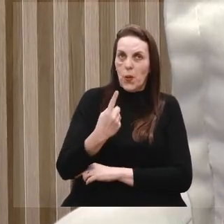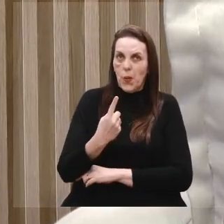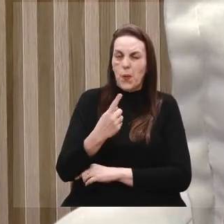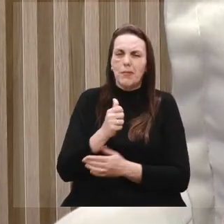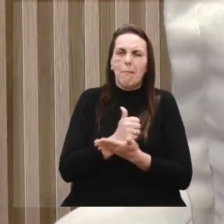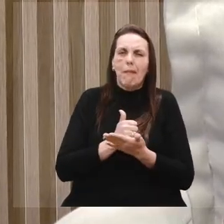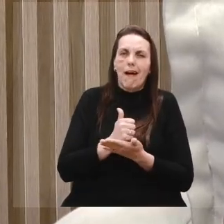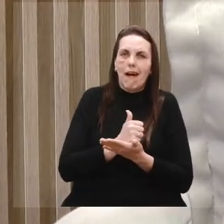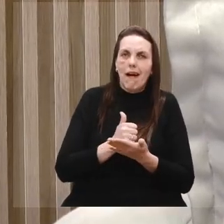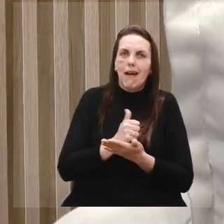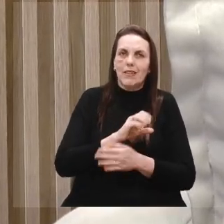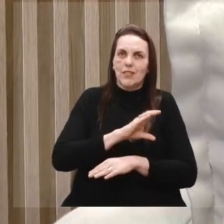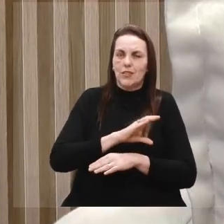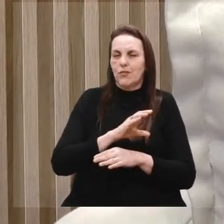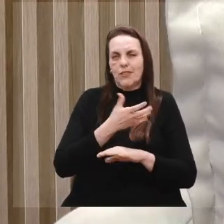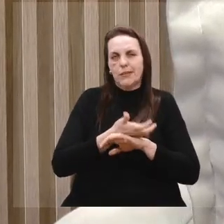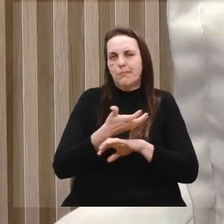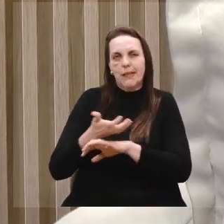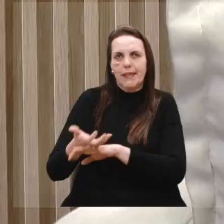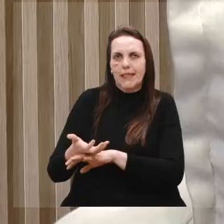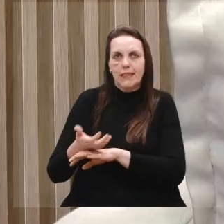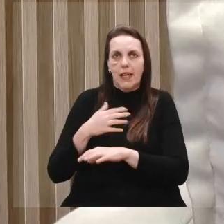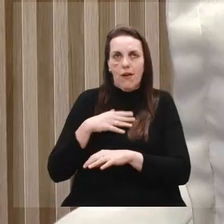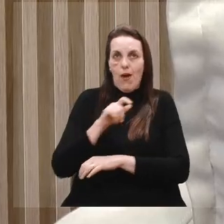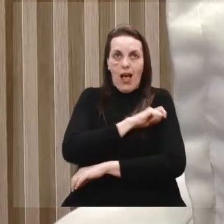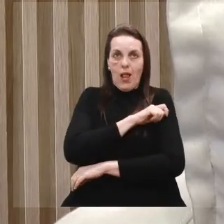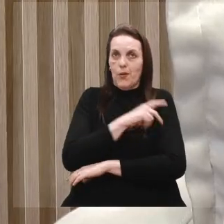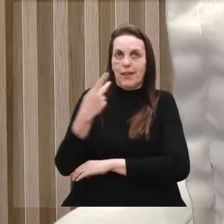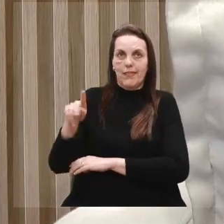aquele básico, enfim, eu não fui